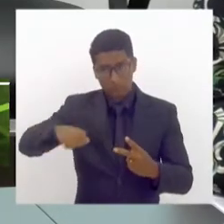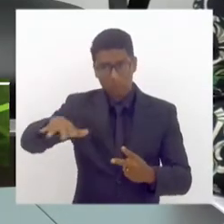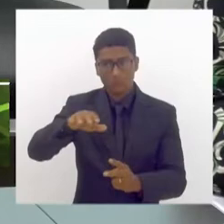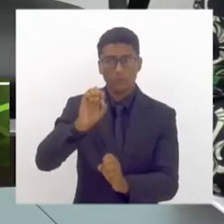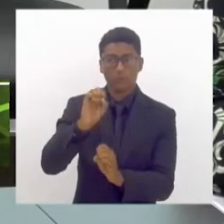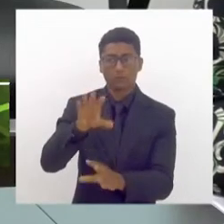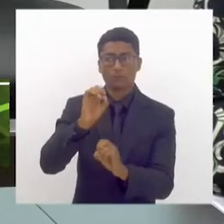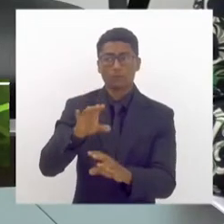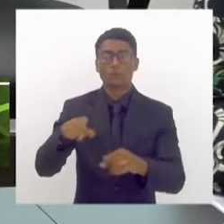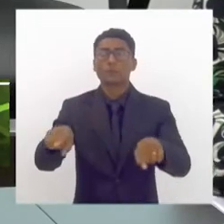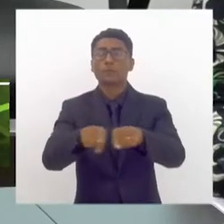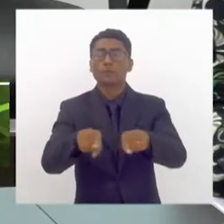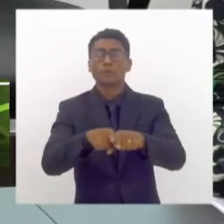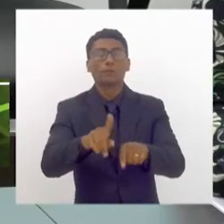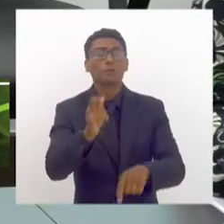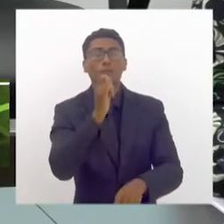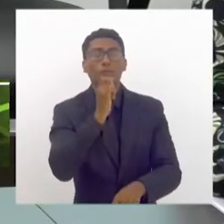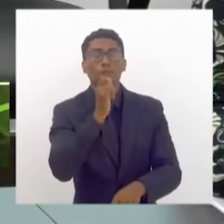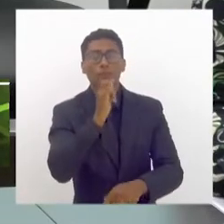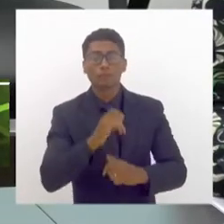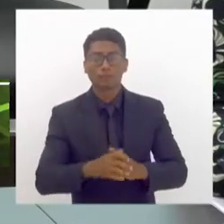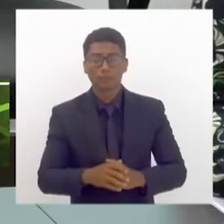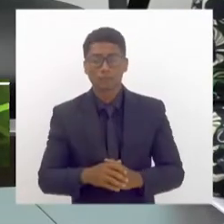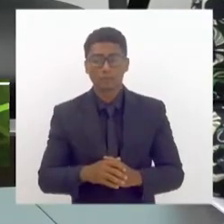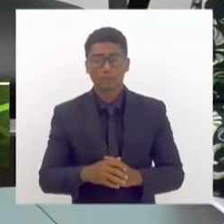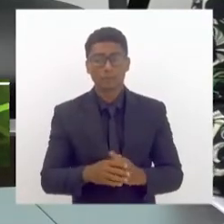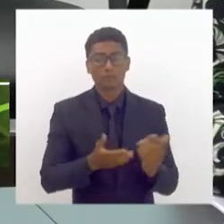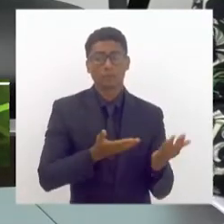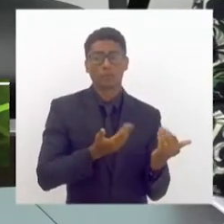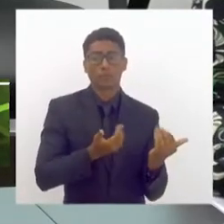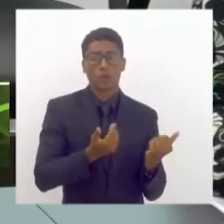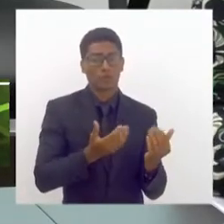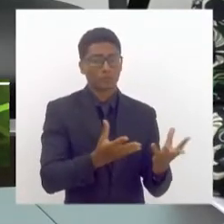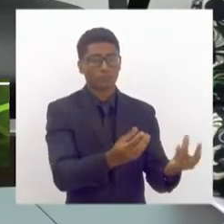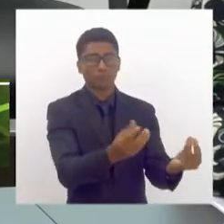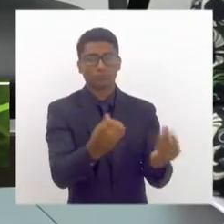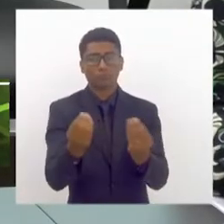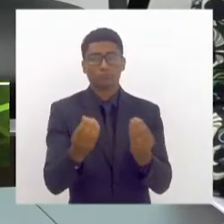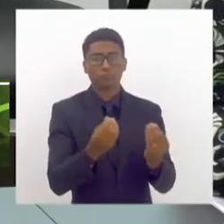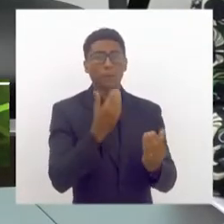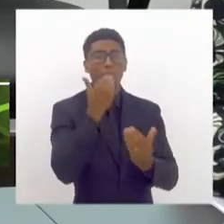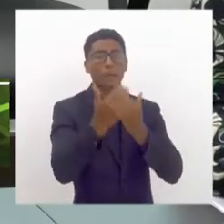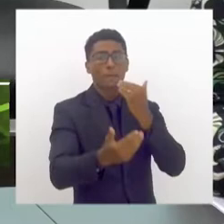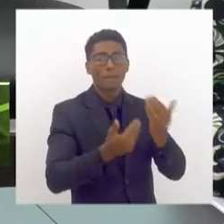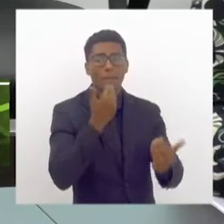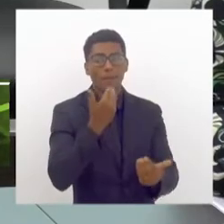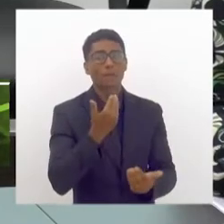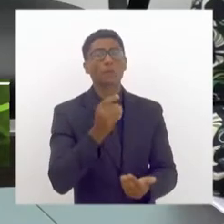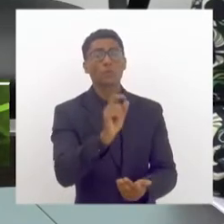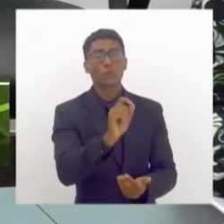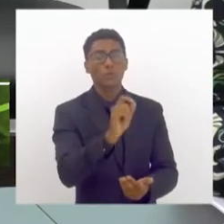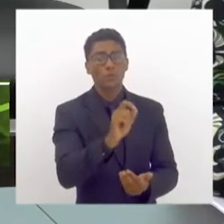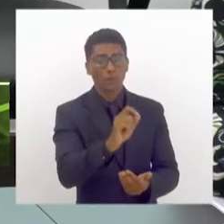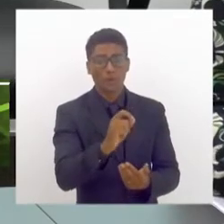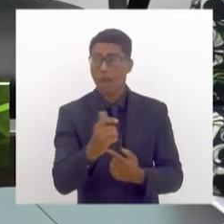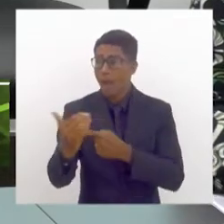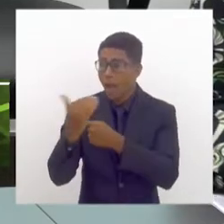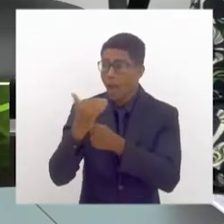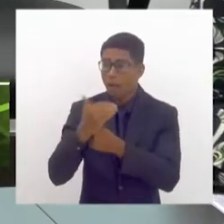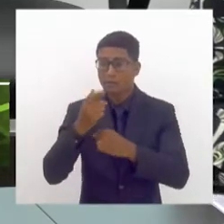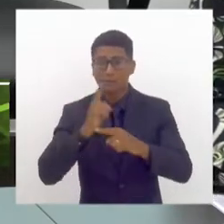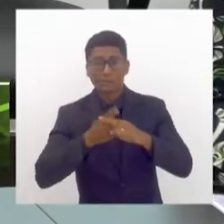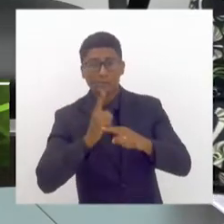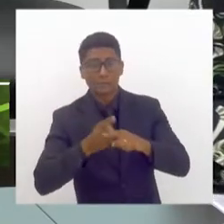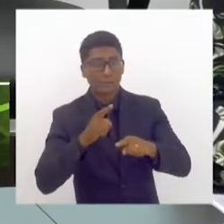temos recebido, por exemplo, muitos adolescentes pedindo ajuda porque não tem o que comer em casa e pedindo uma oportunidade de